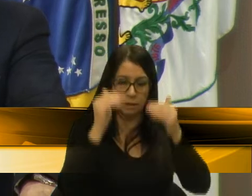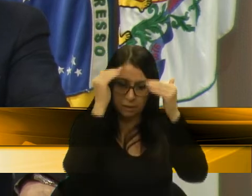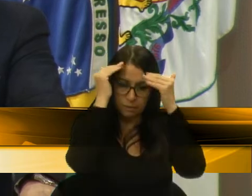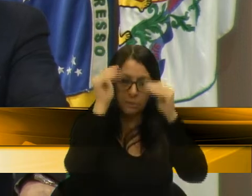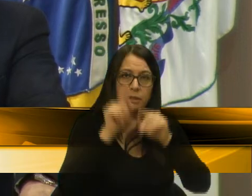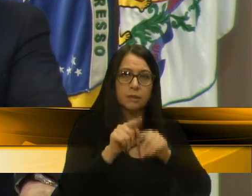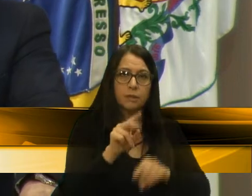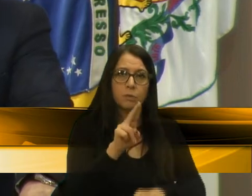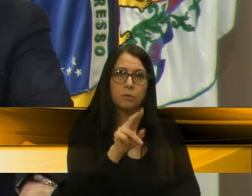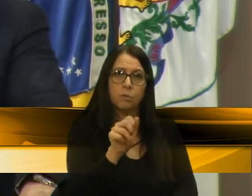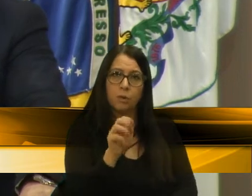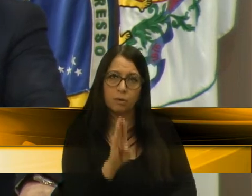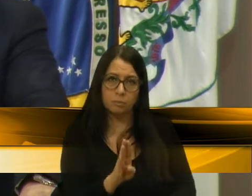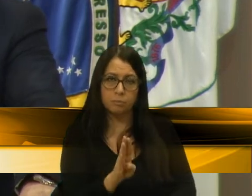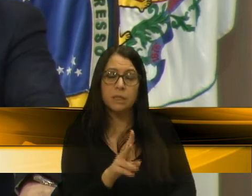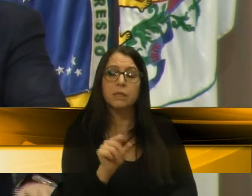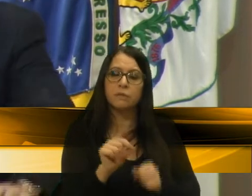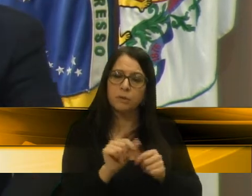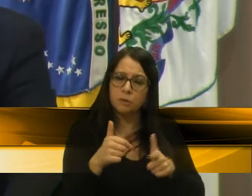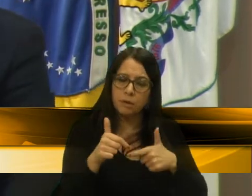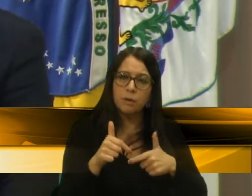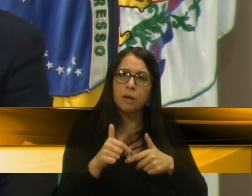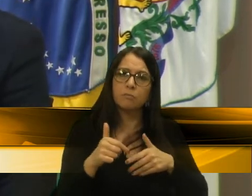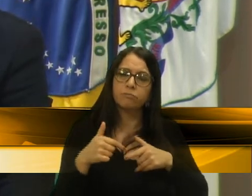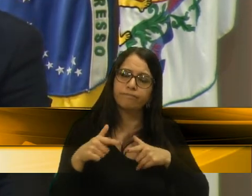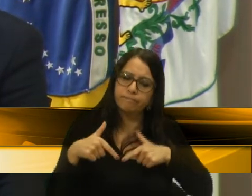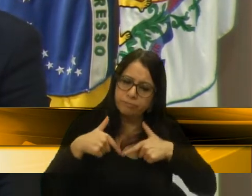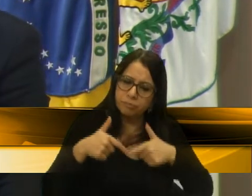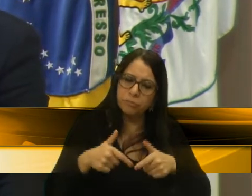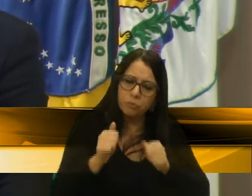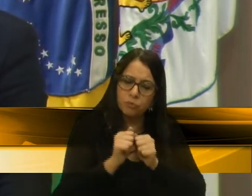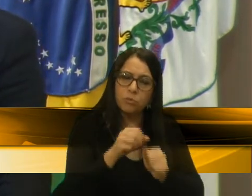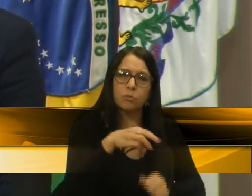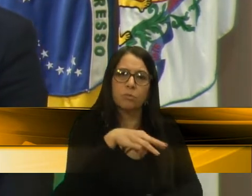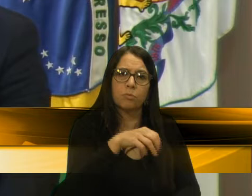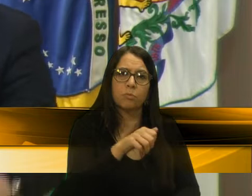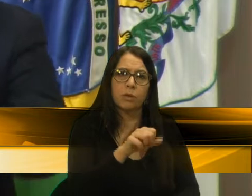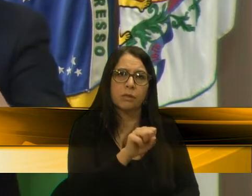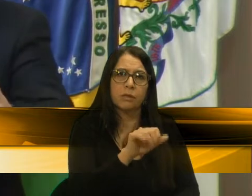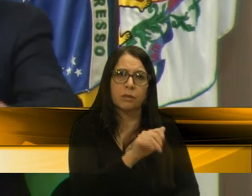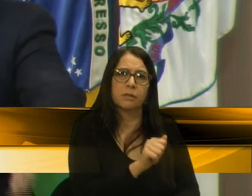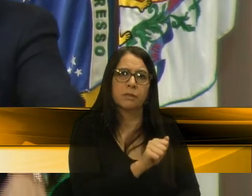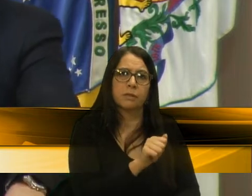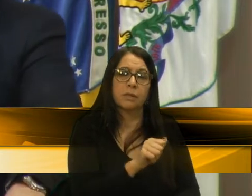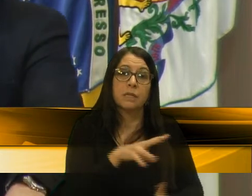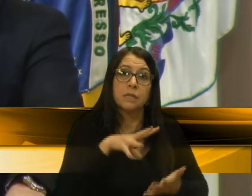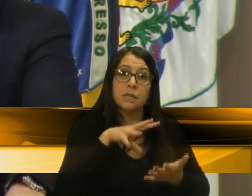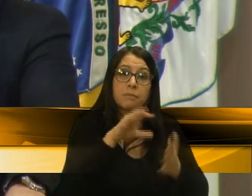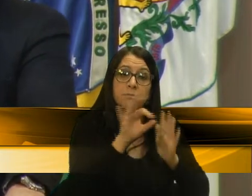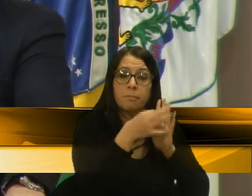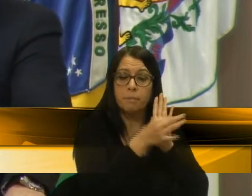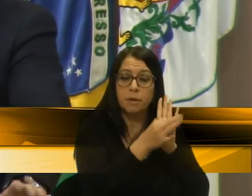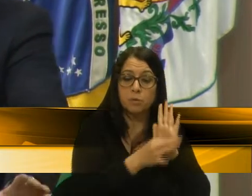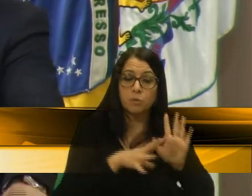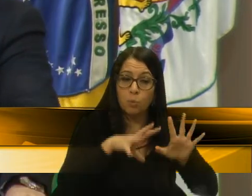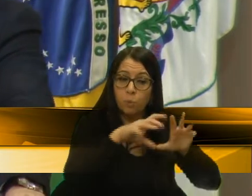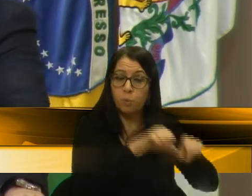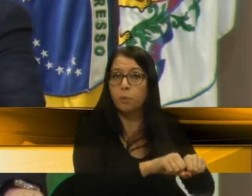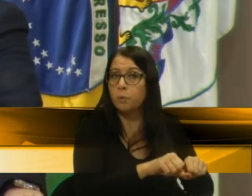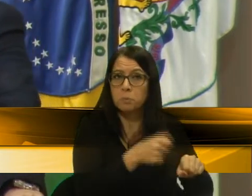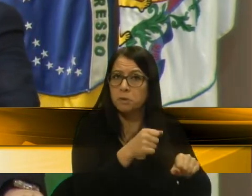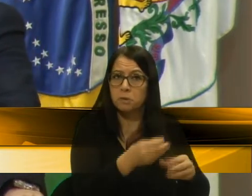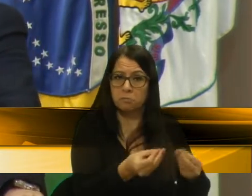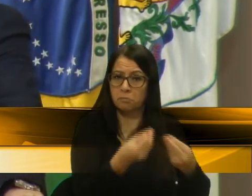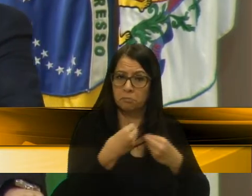a UAB, que fez um trabalho muito grande com relação à Maesa. E esse plano de ocupação não precisa ser enviado para